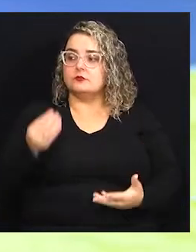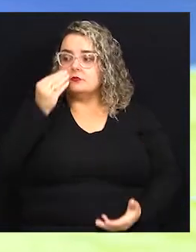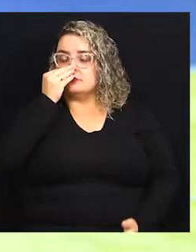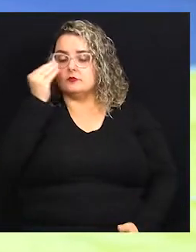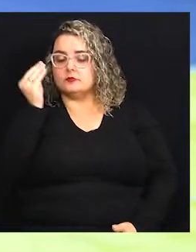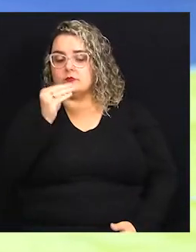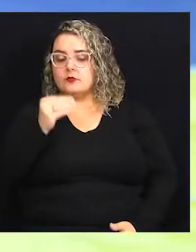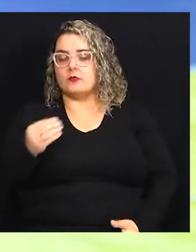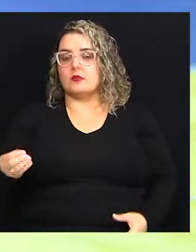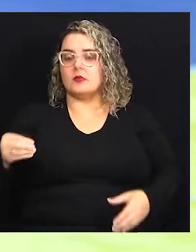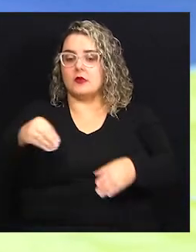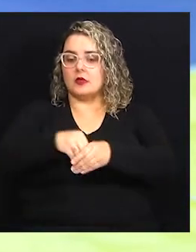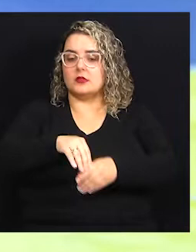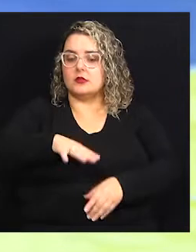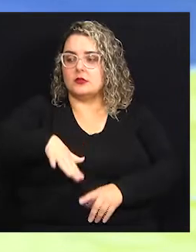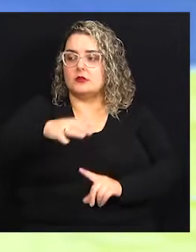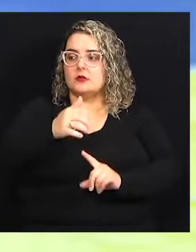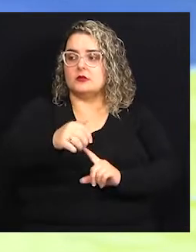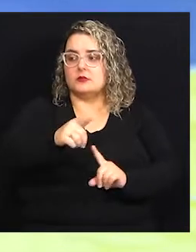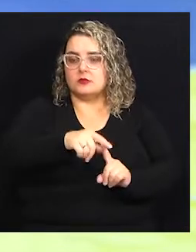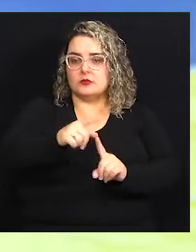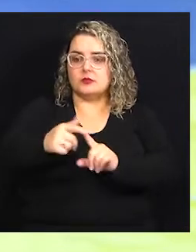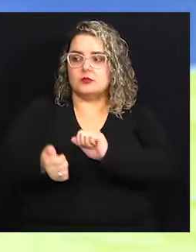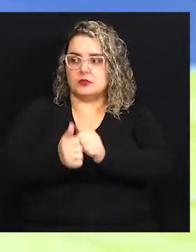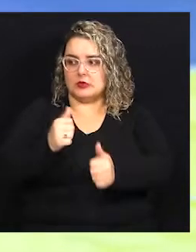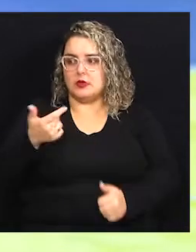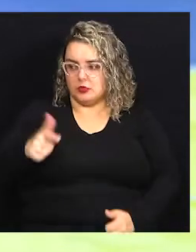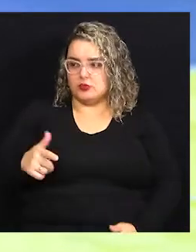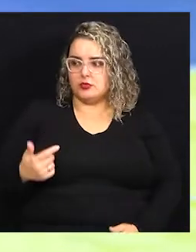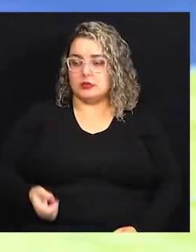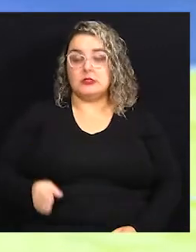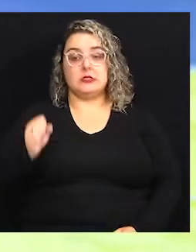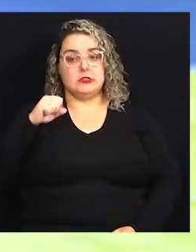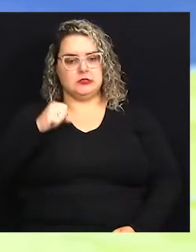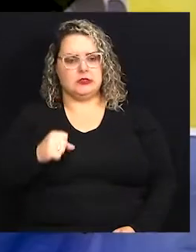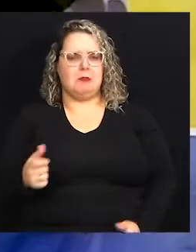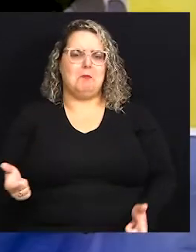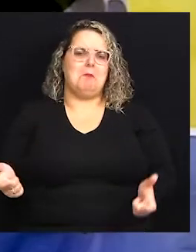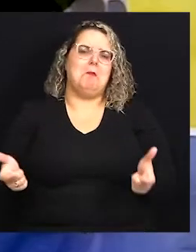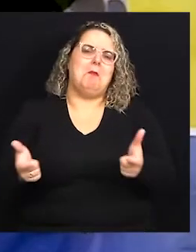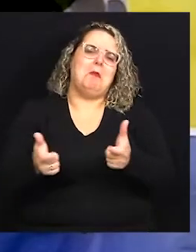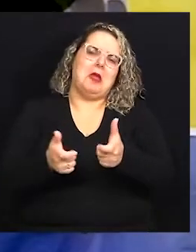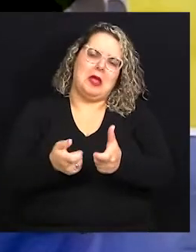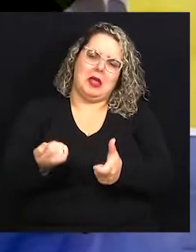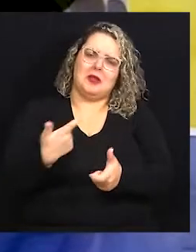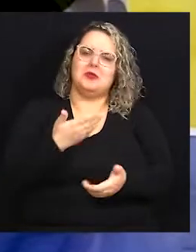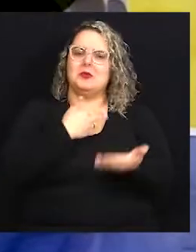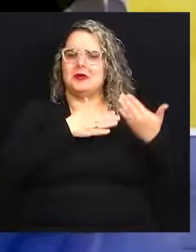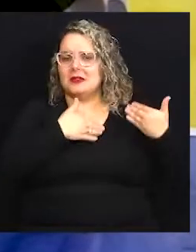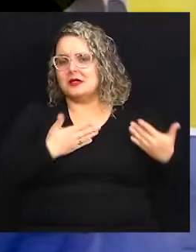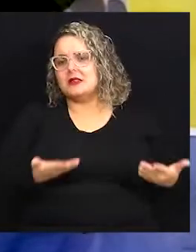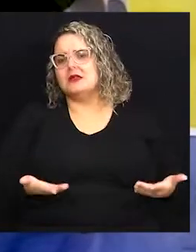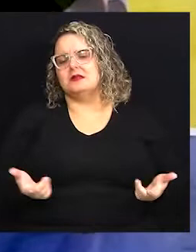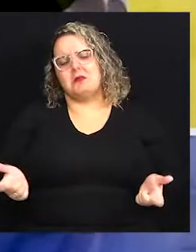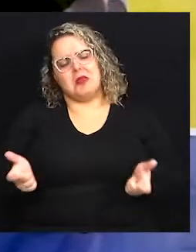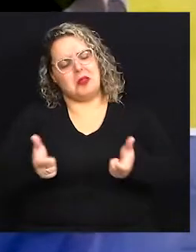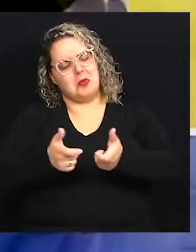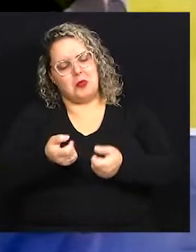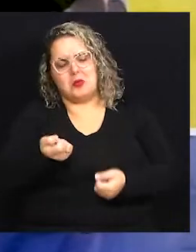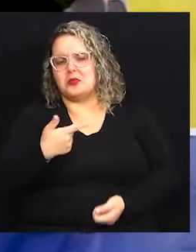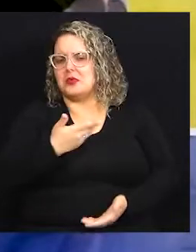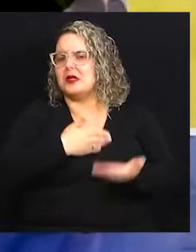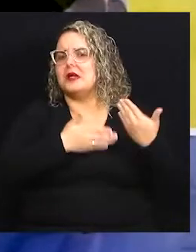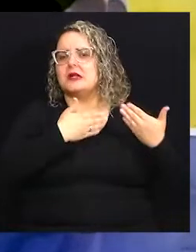dentro da modalidade? Ela existe ainda? Existe, ela existe, mas bem menor do que era, né? Bem menor do que era, mas